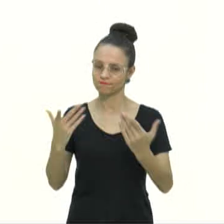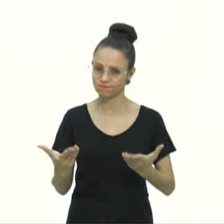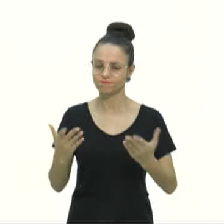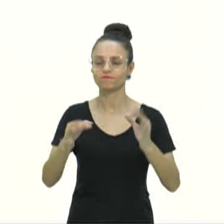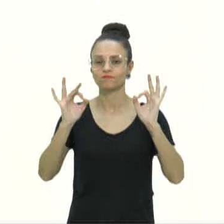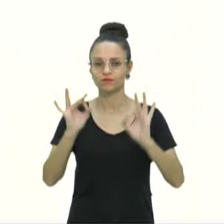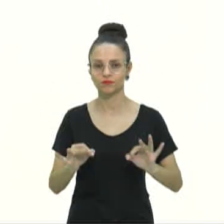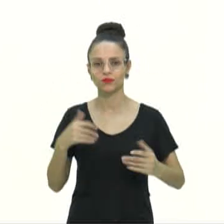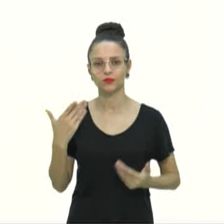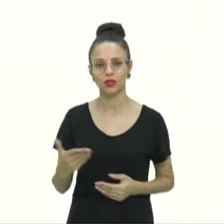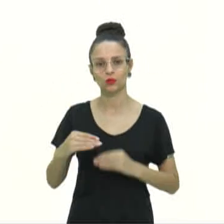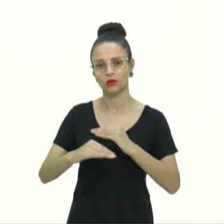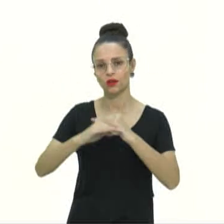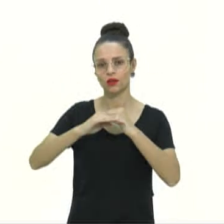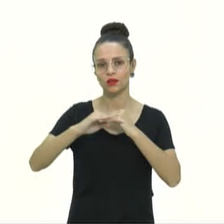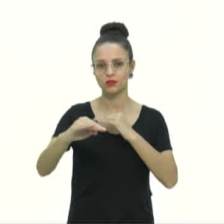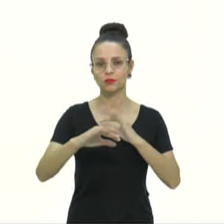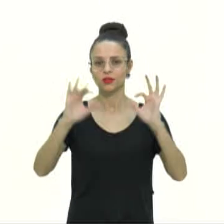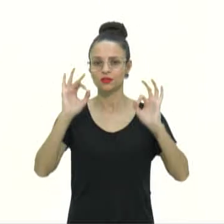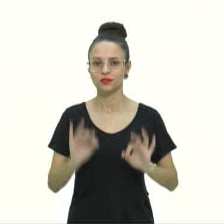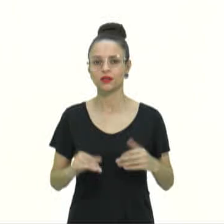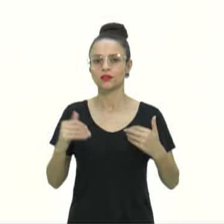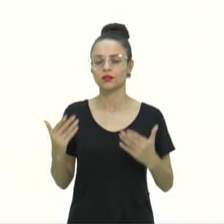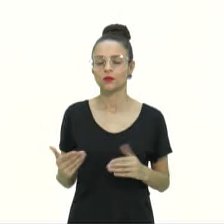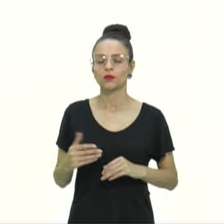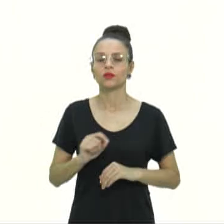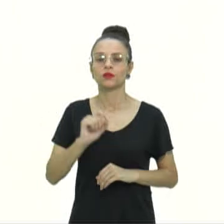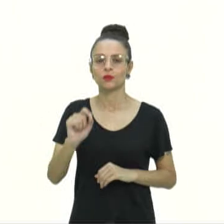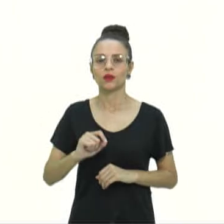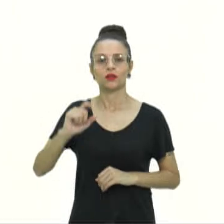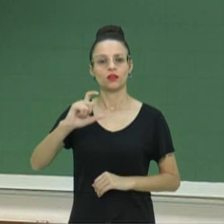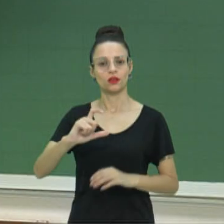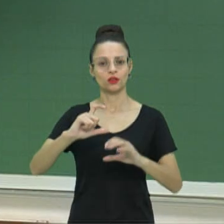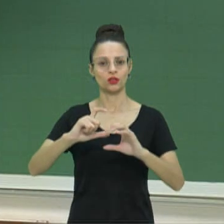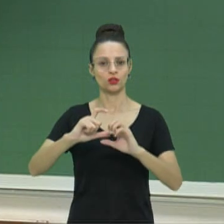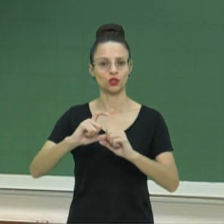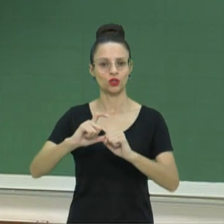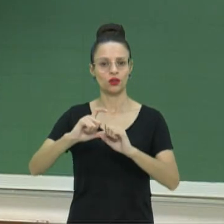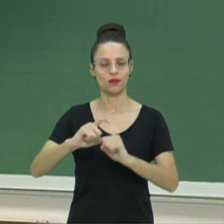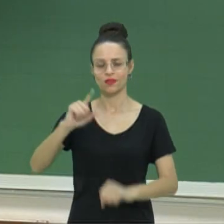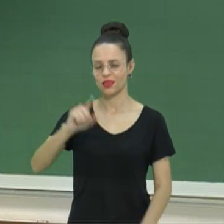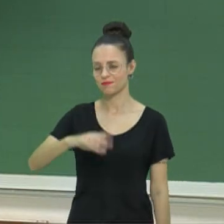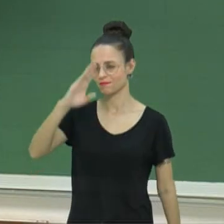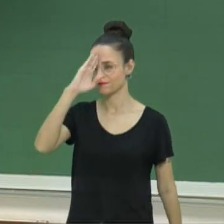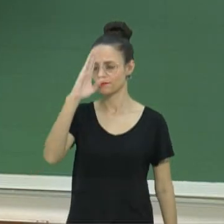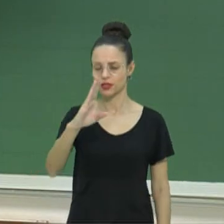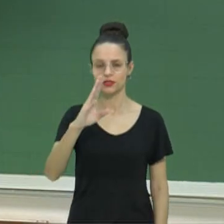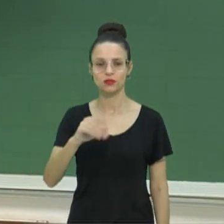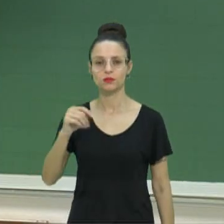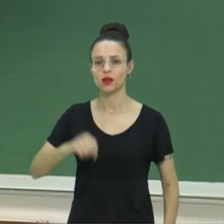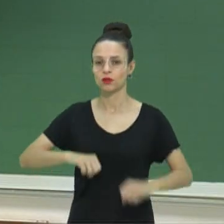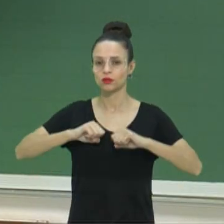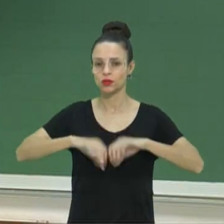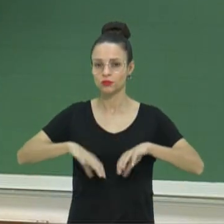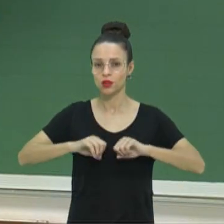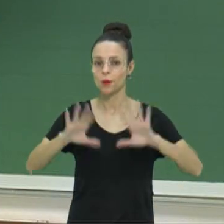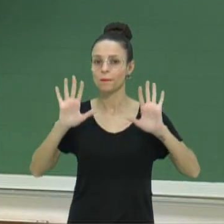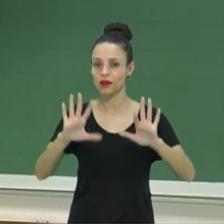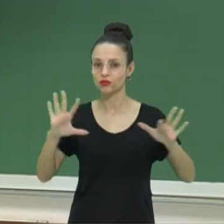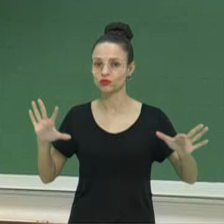correta, né? E tenha uma estabilização adequada, né? Então, o diafragma é o principal músculo da respiração, mas junto com